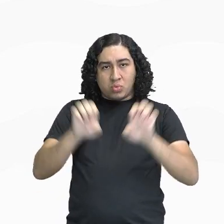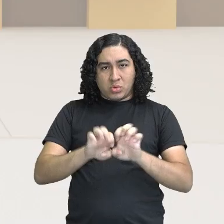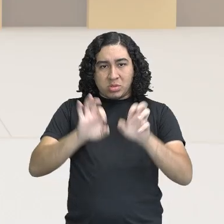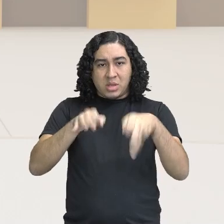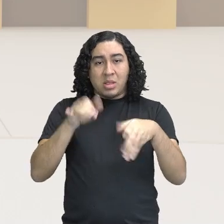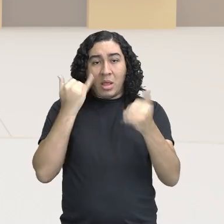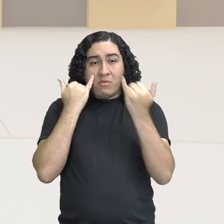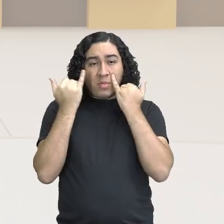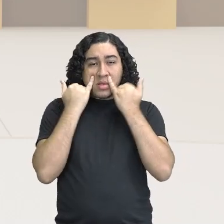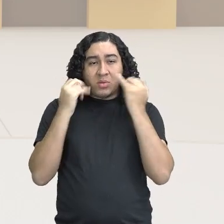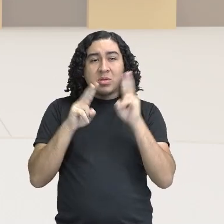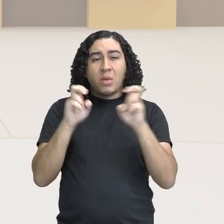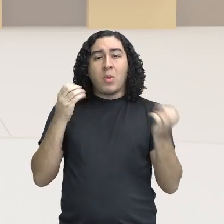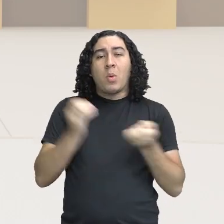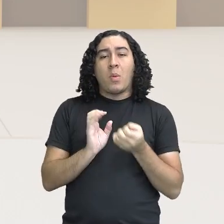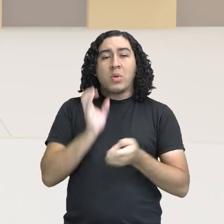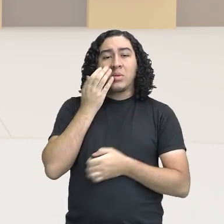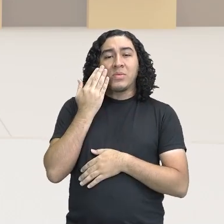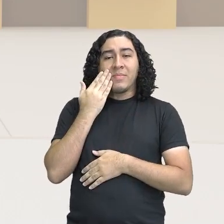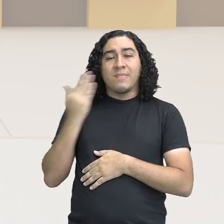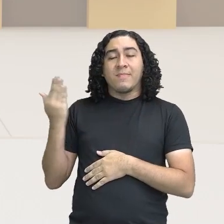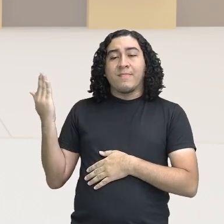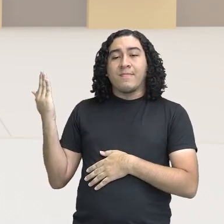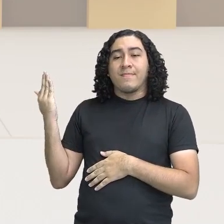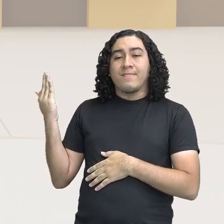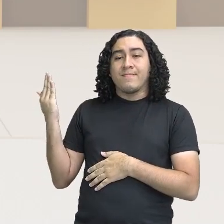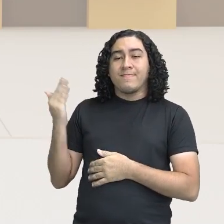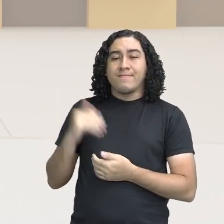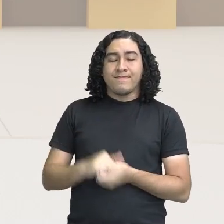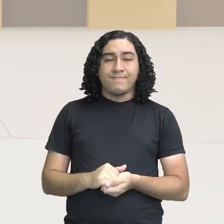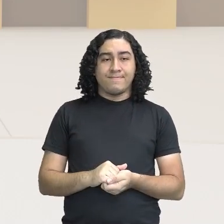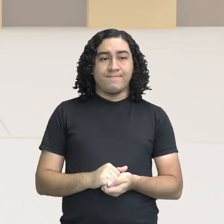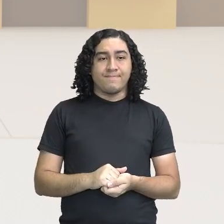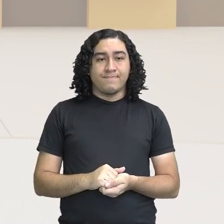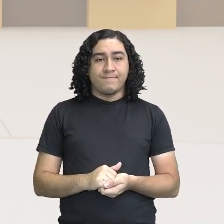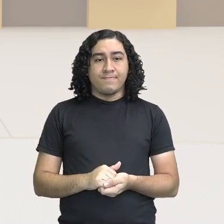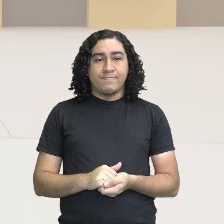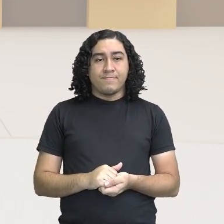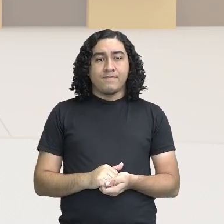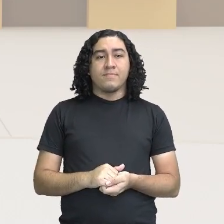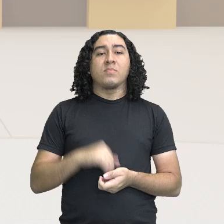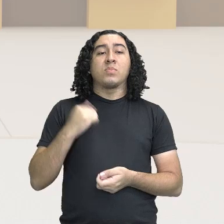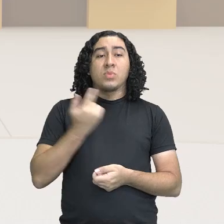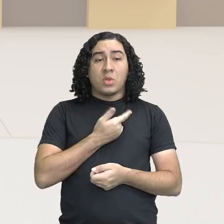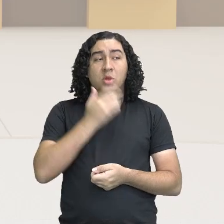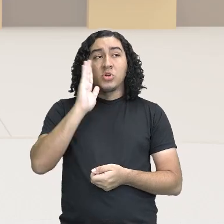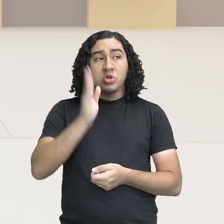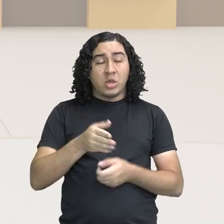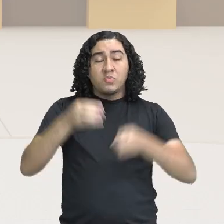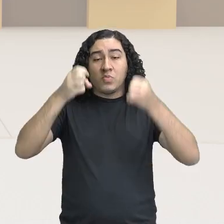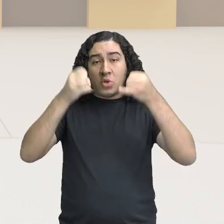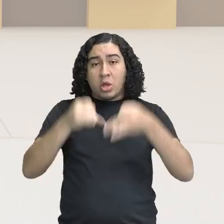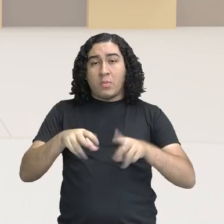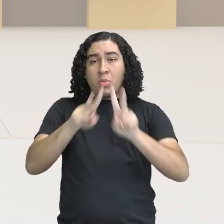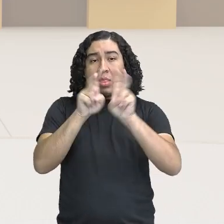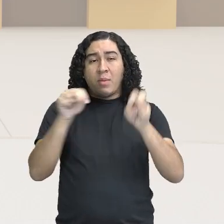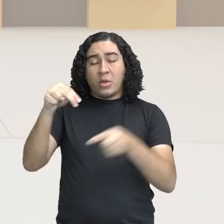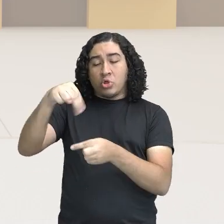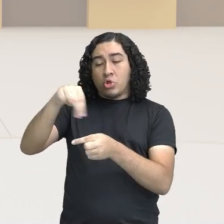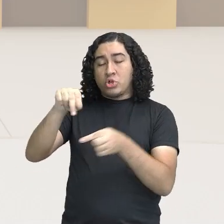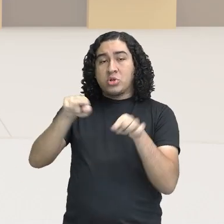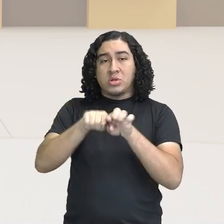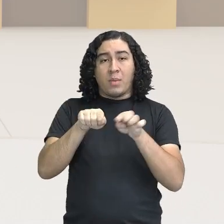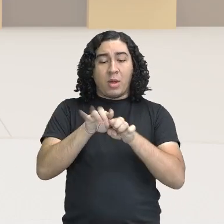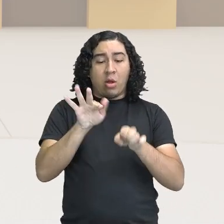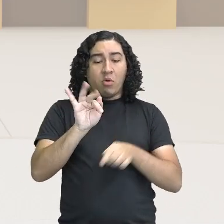informações sobre esse processo de eutrofização, né, professor? Exatamente. Nós acabamos de falar sobre o ciclo do nitrogênio e o ciclo do